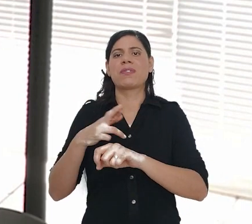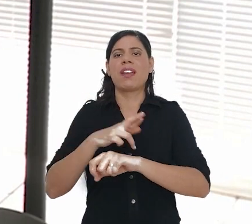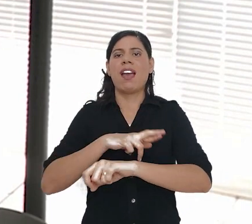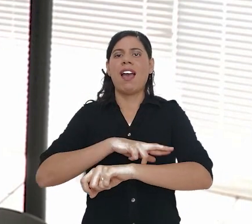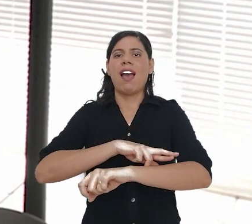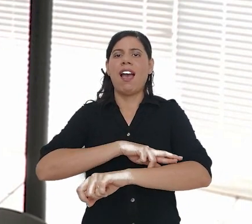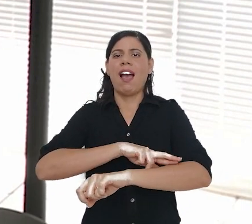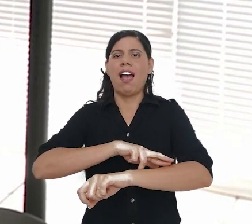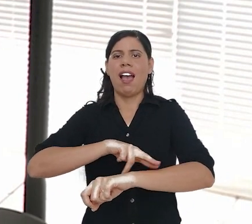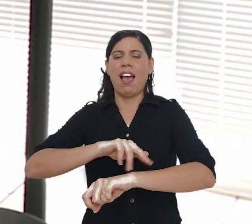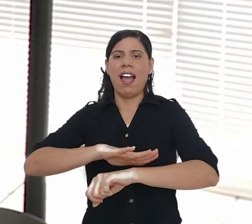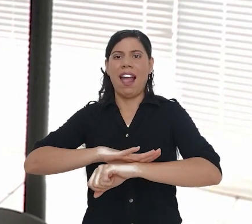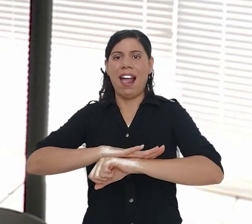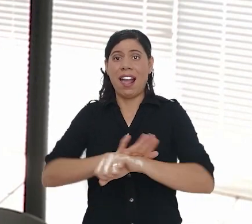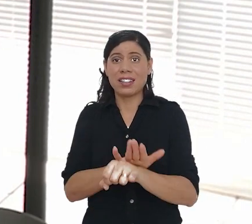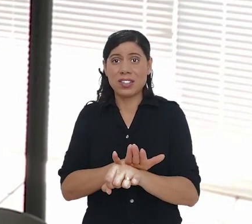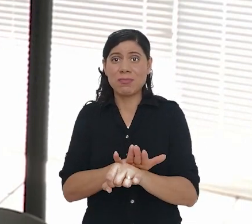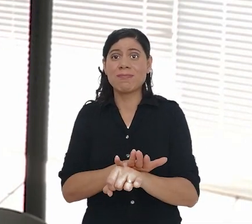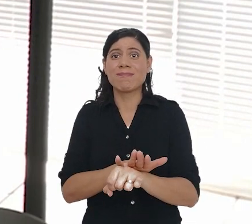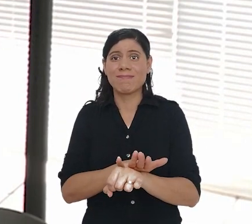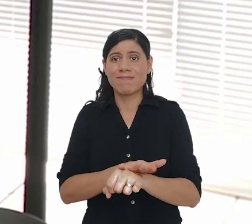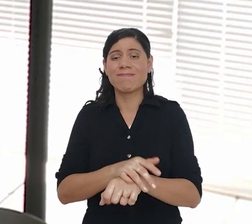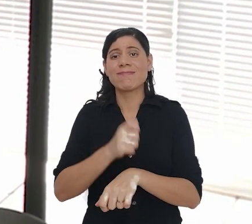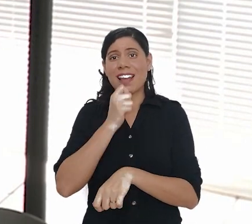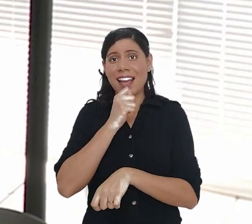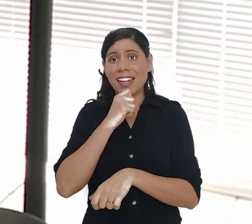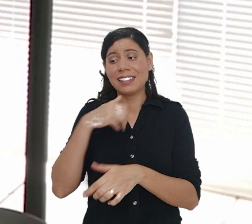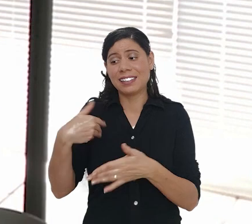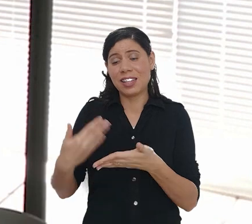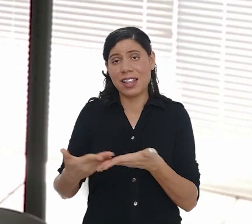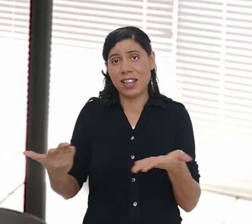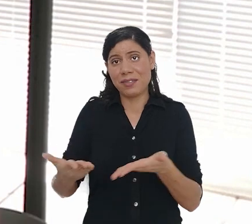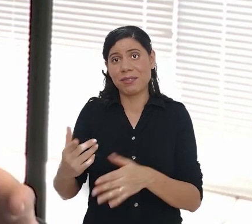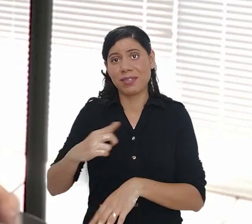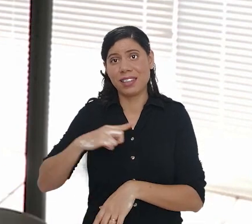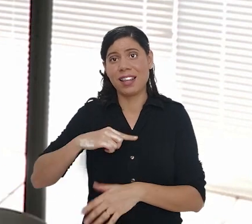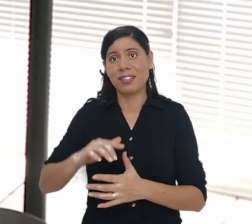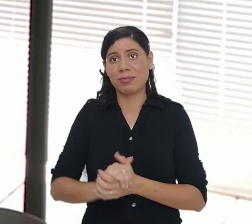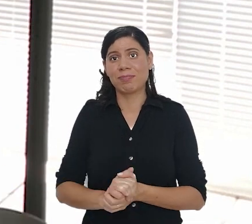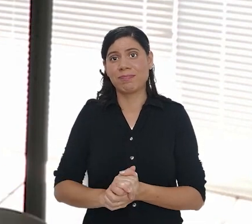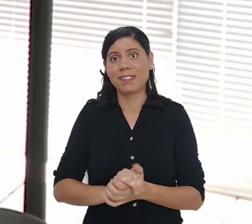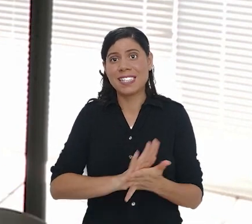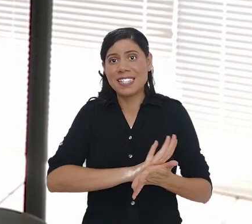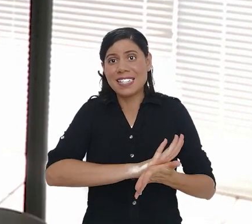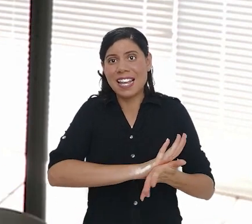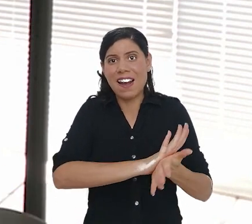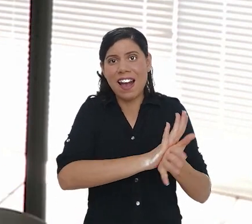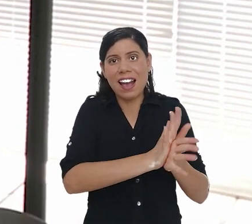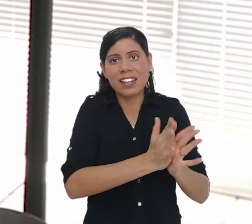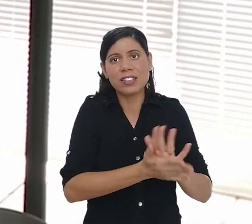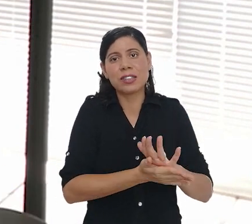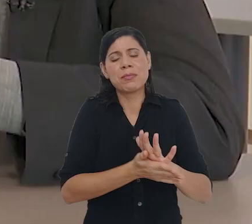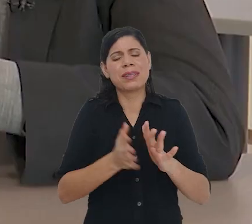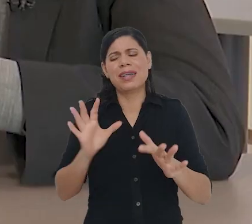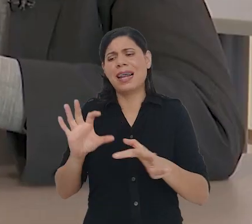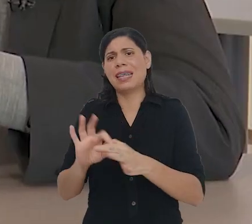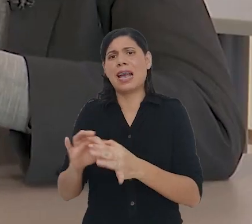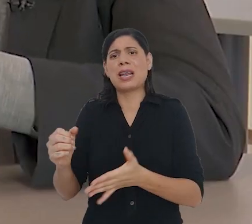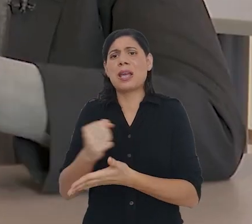né, que ainda estrutura a sociedade brasileira, né, e está na base de praticamente todos os problemas sociais do